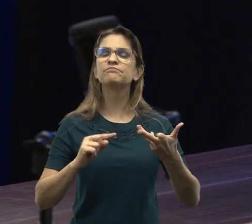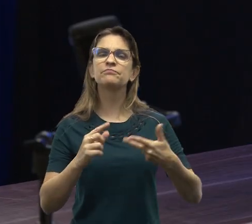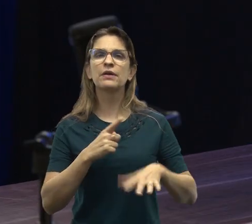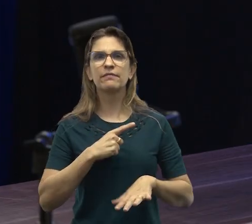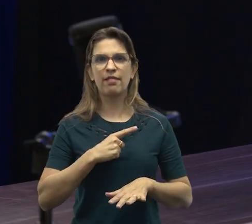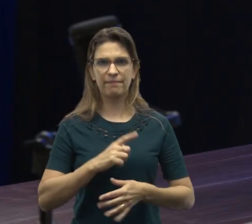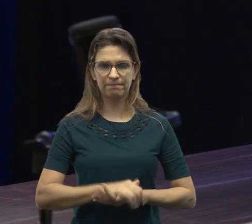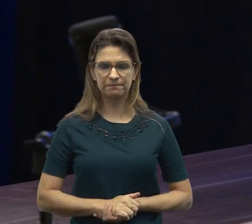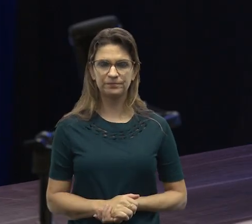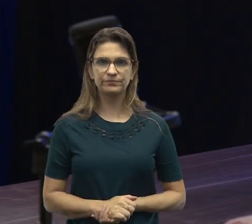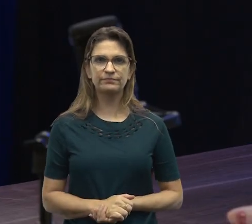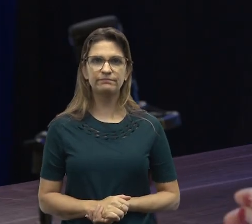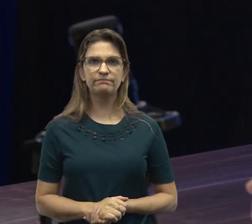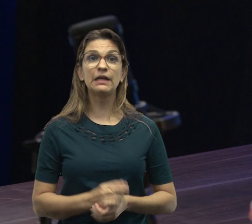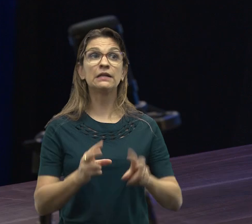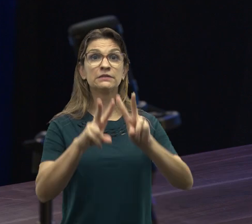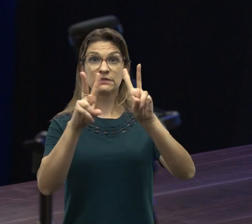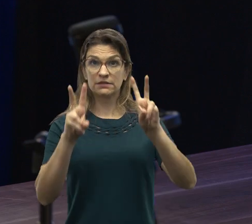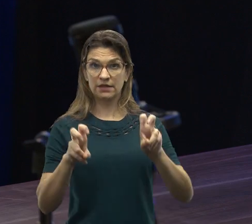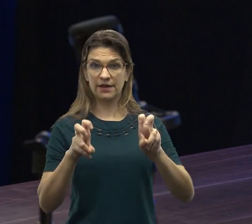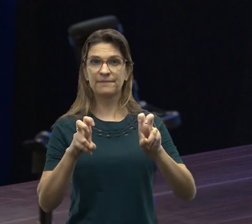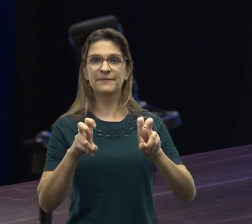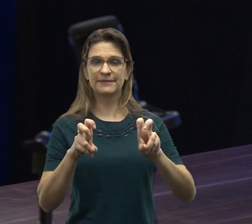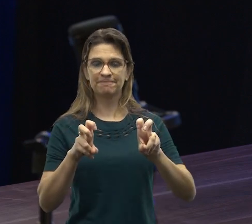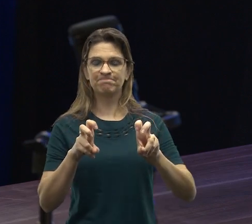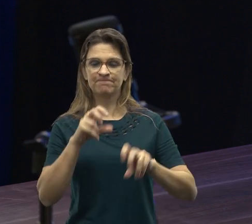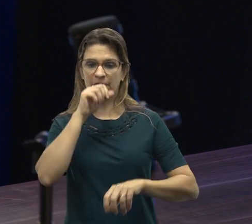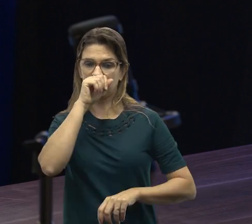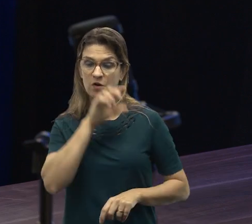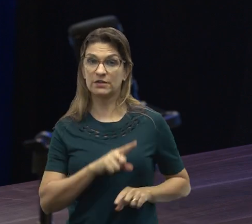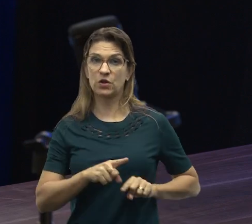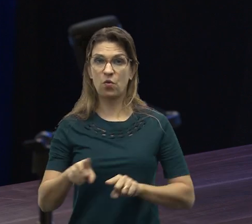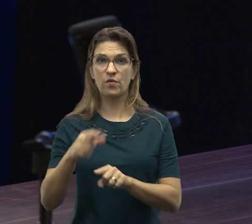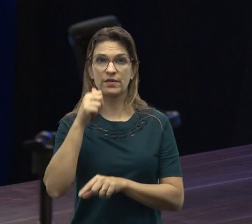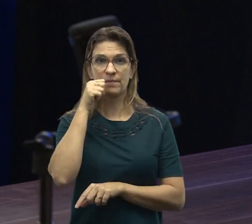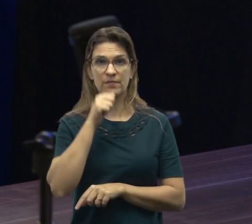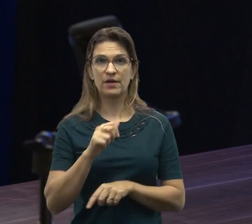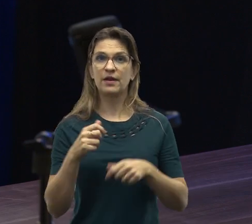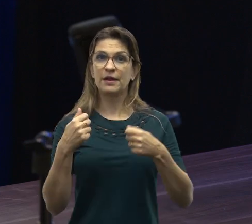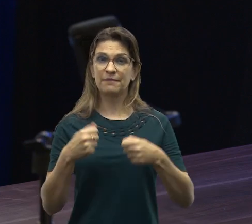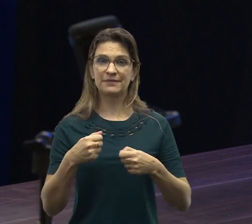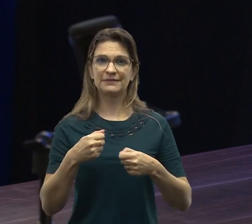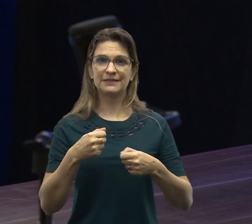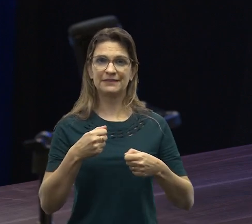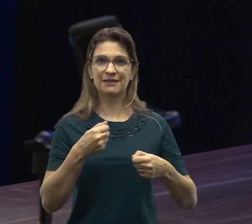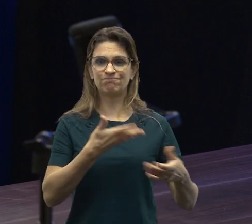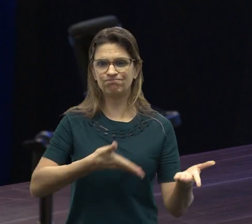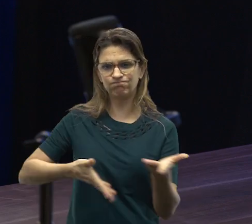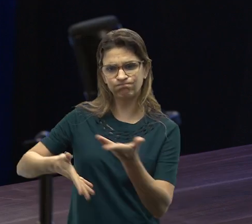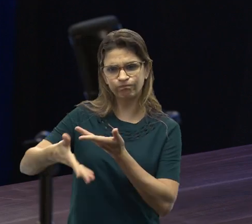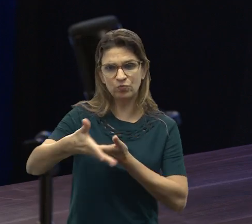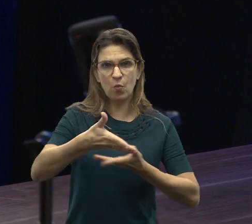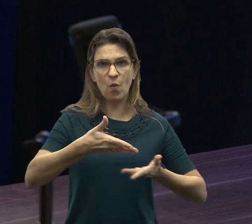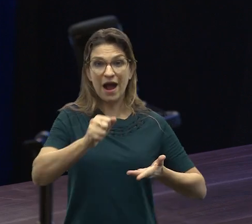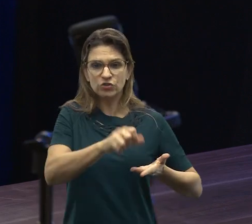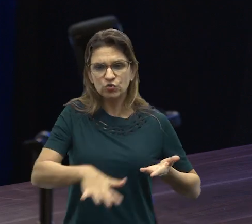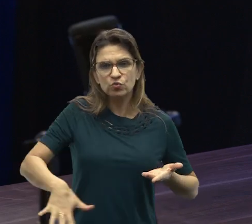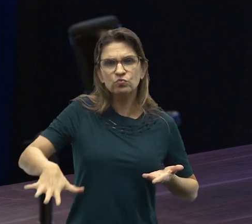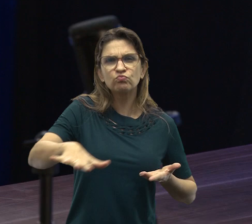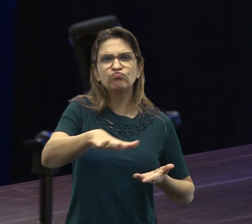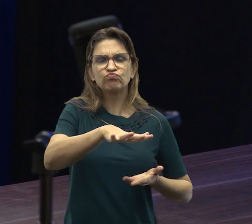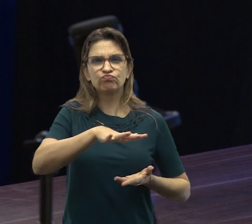Essa pauta é uma pauta que precisa envolver toda a sociedade. Não adianta a gente ter um caso